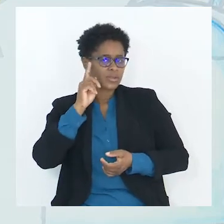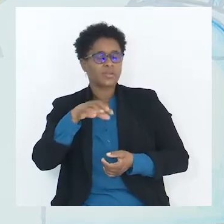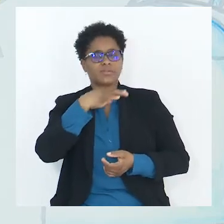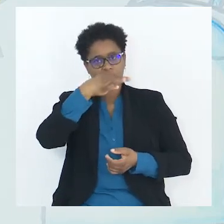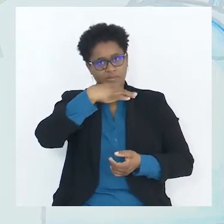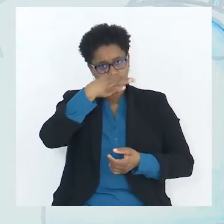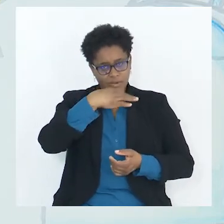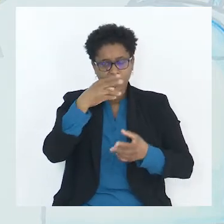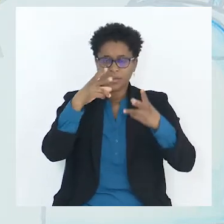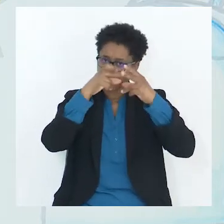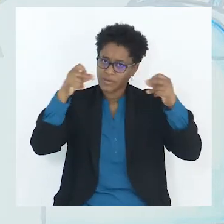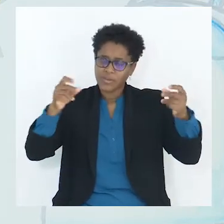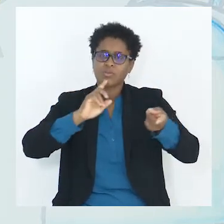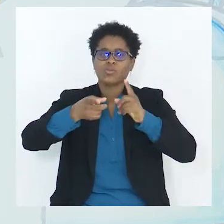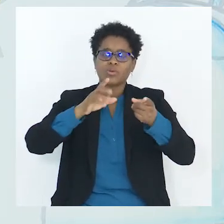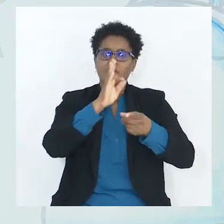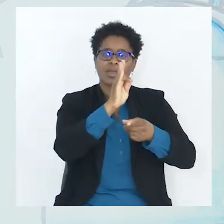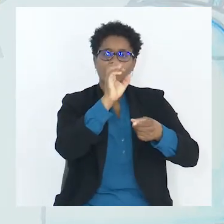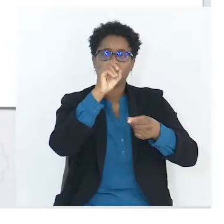definir fontes históricas.